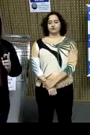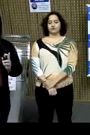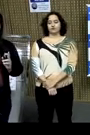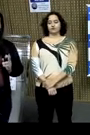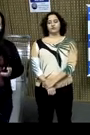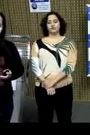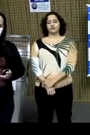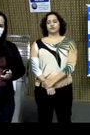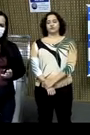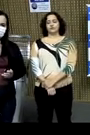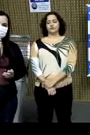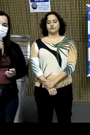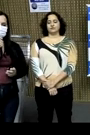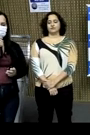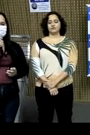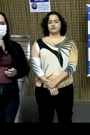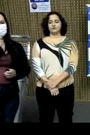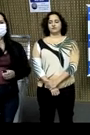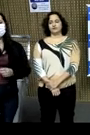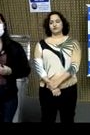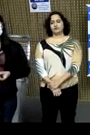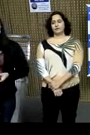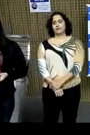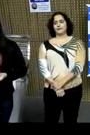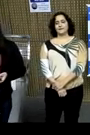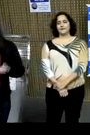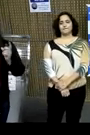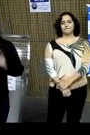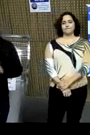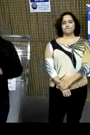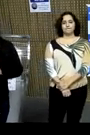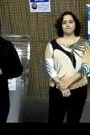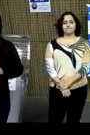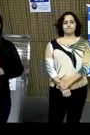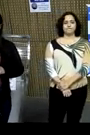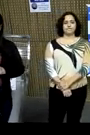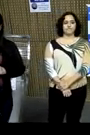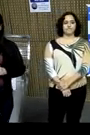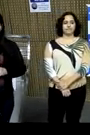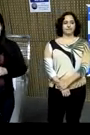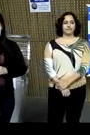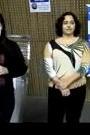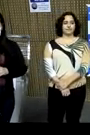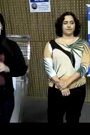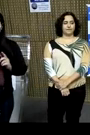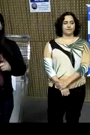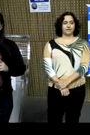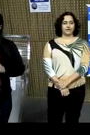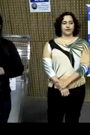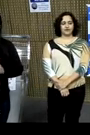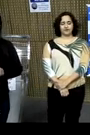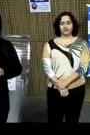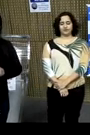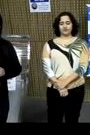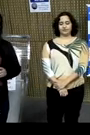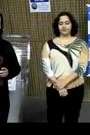positivo, tivemos 2 positivos para HIV no ano de 2020 e 3 no primeiro semestre de 2021. Houve